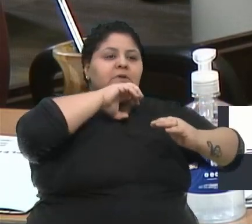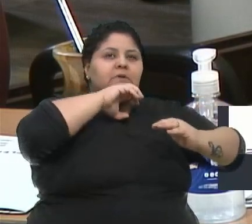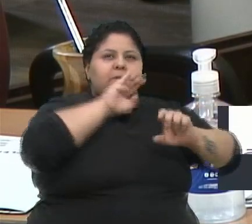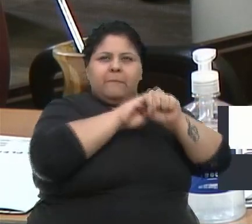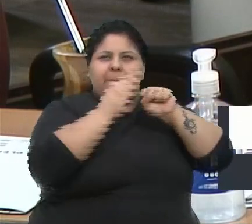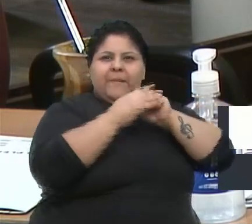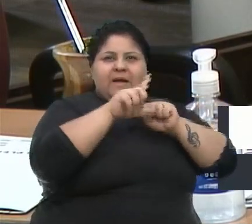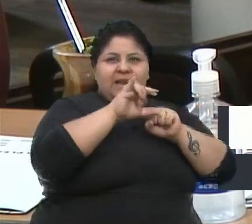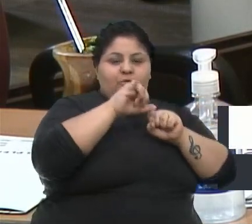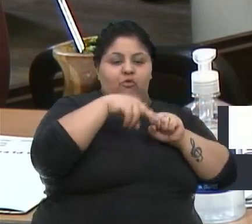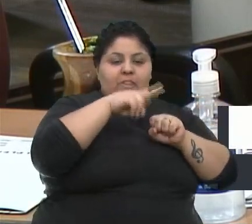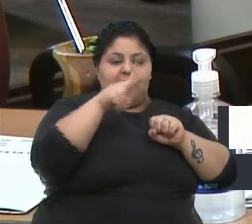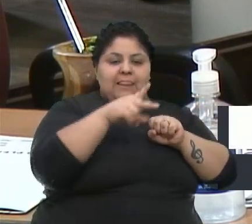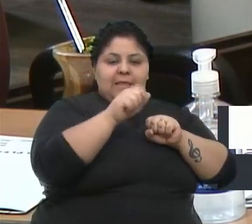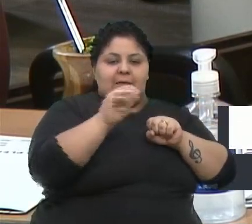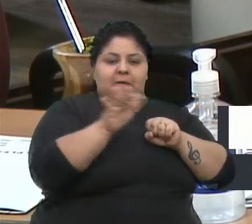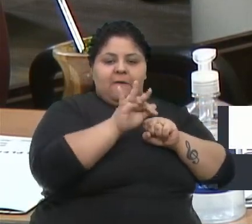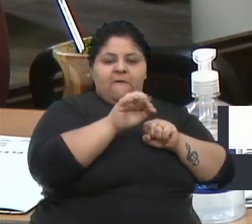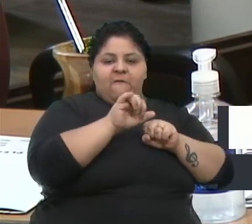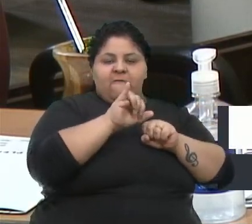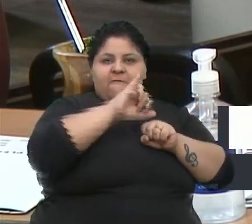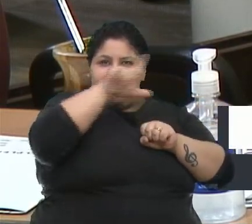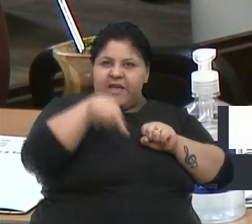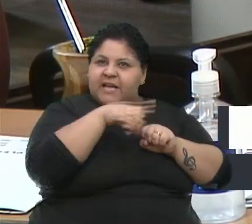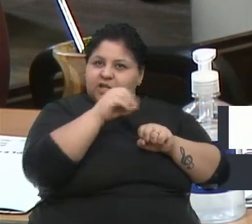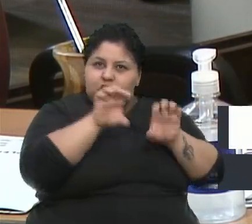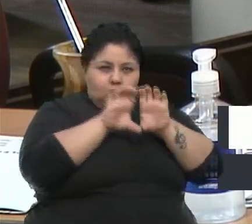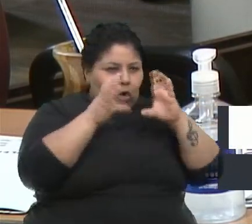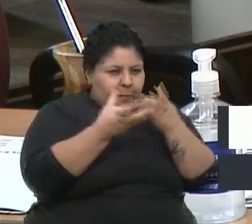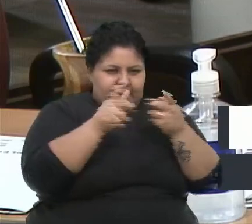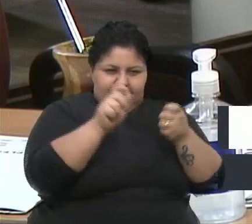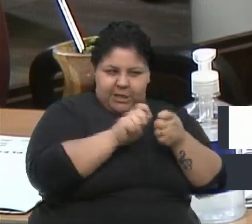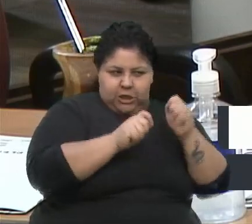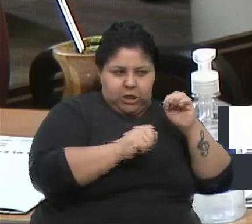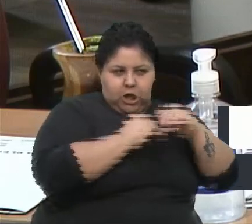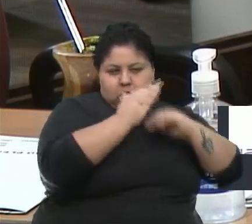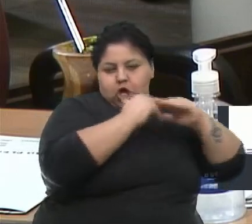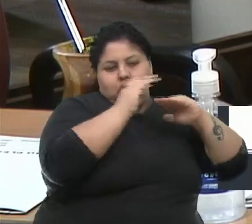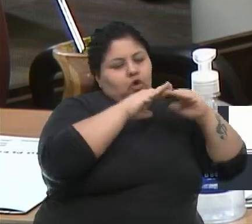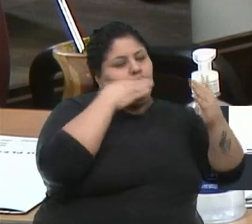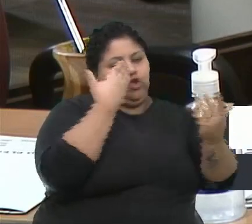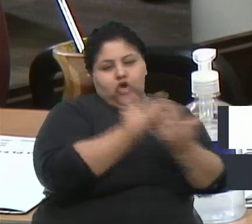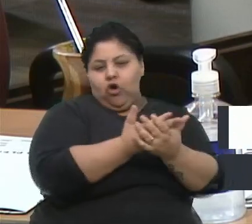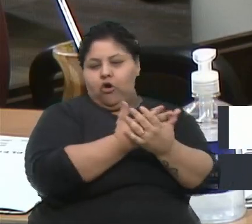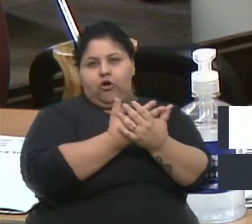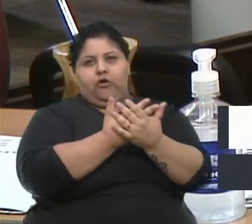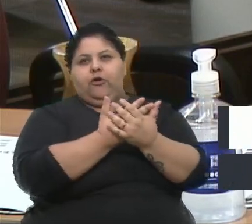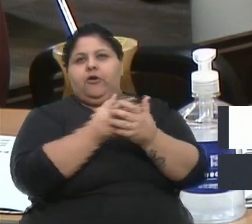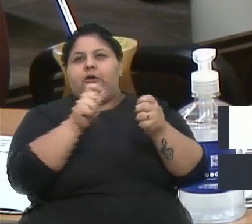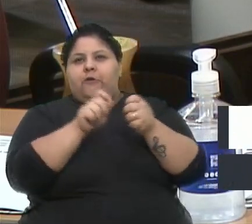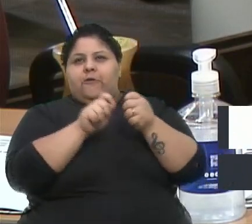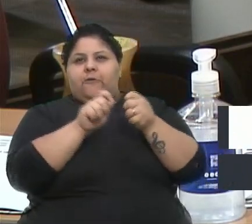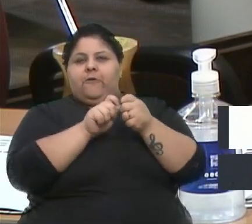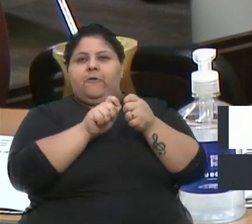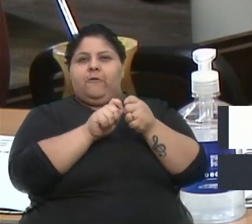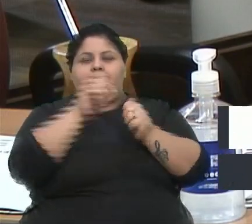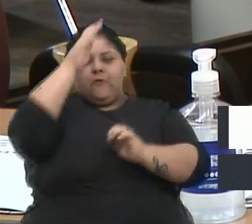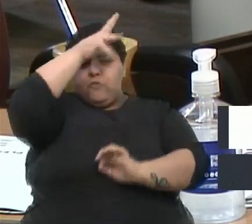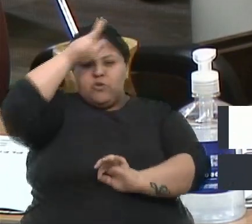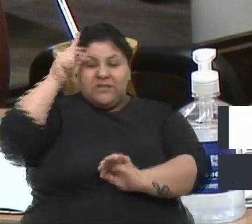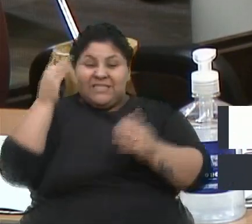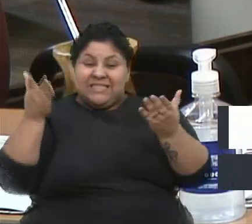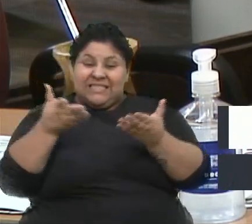usufrui o colégio, que está próximo, toda aquela sedezinha, porque esporte é educação, é lazer, e o município já